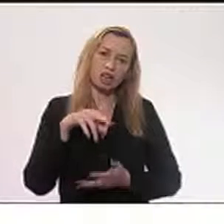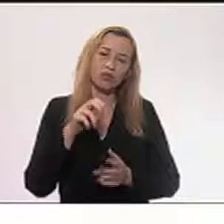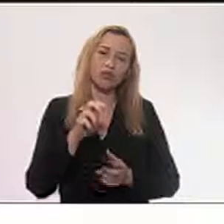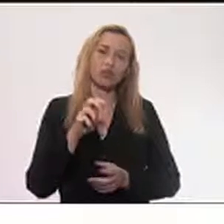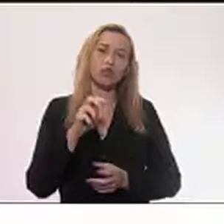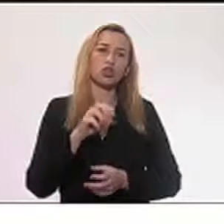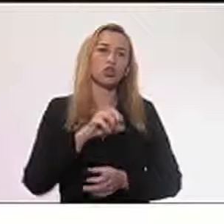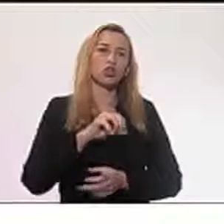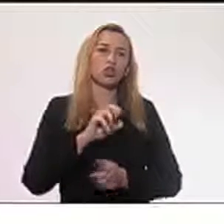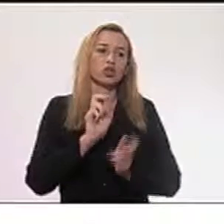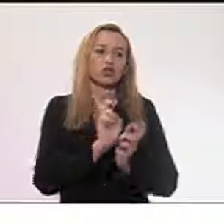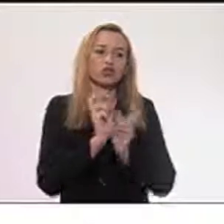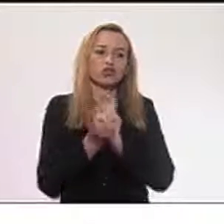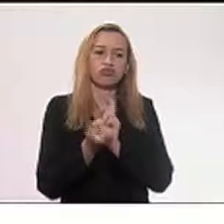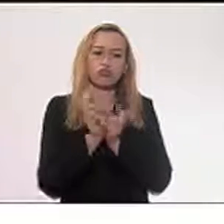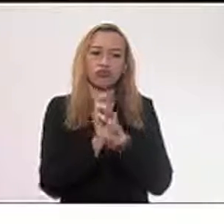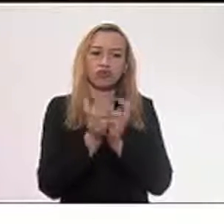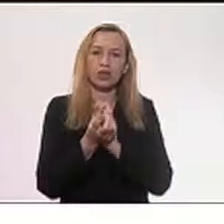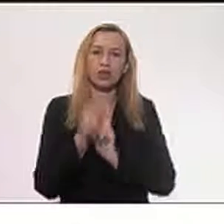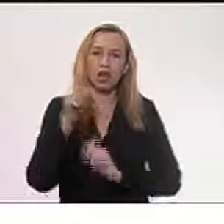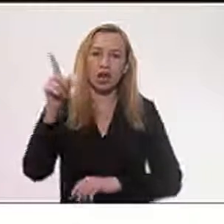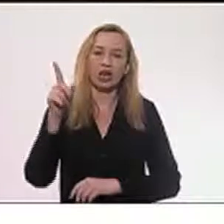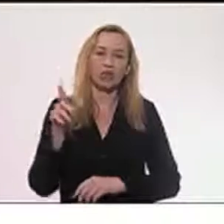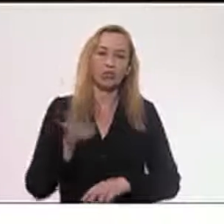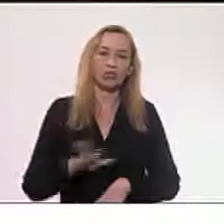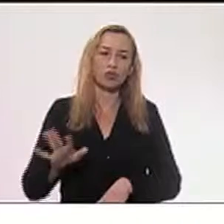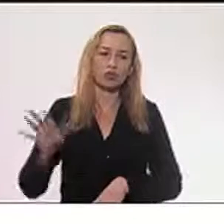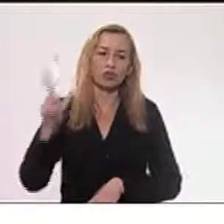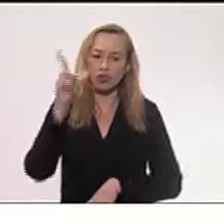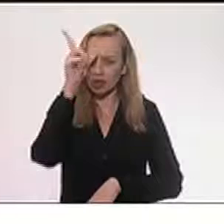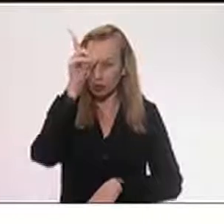Alemão, que engrossa